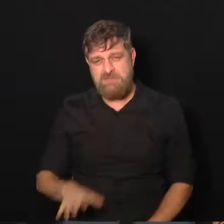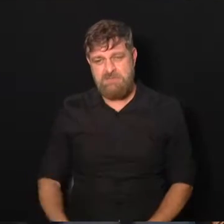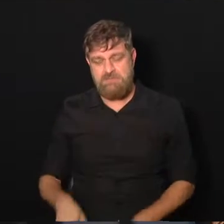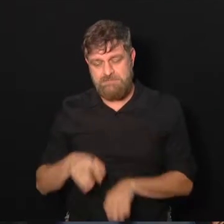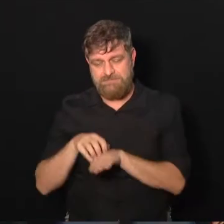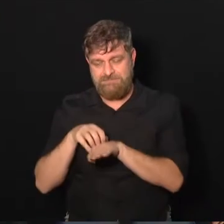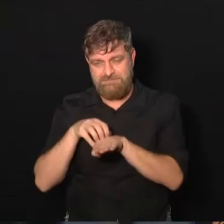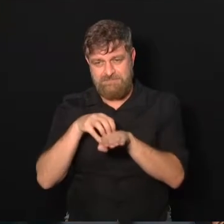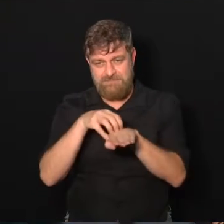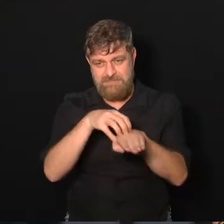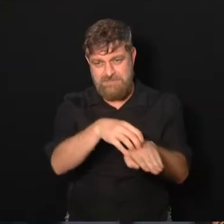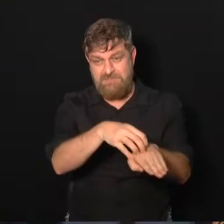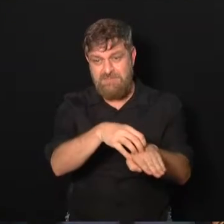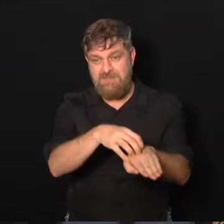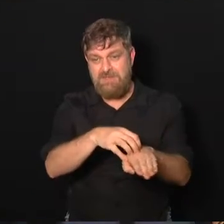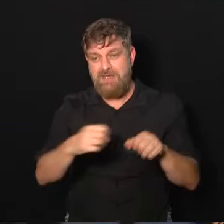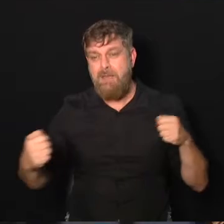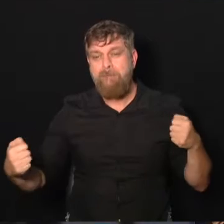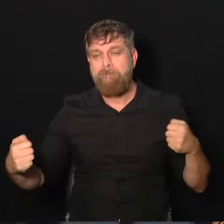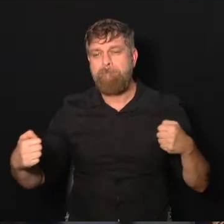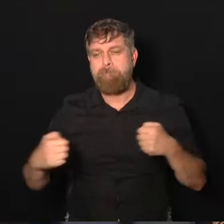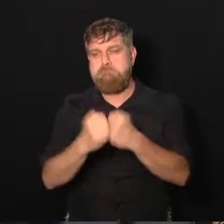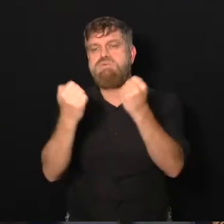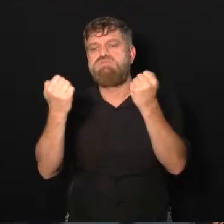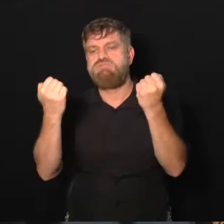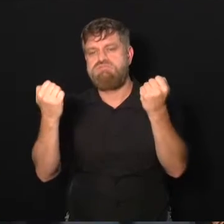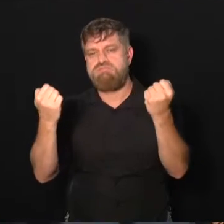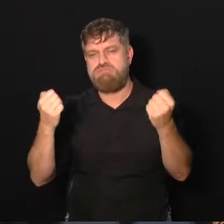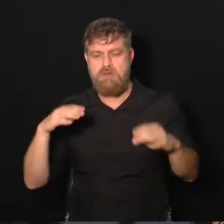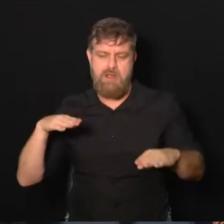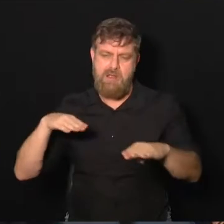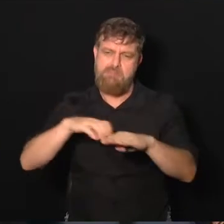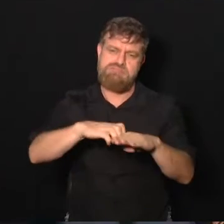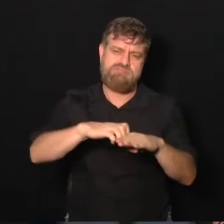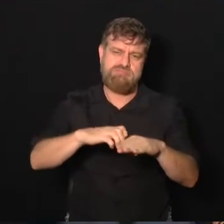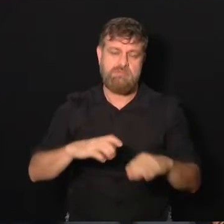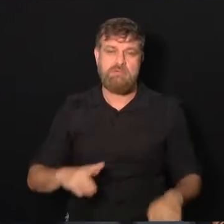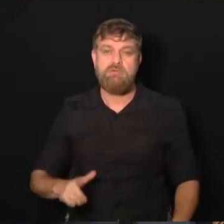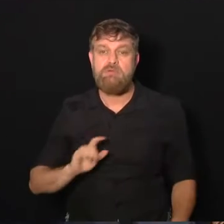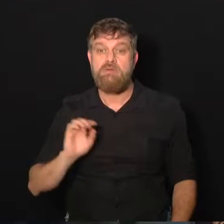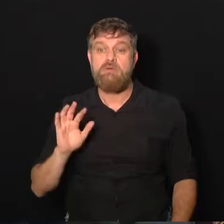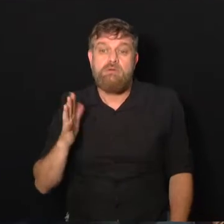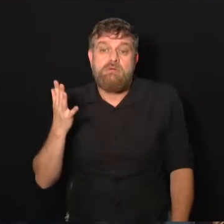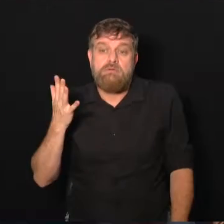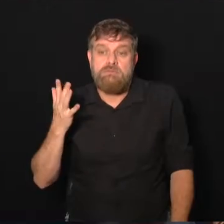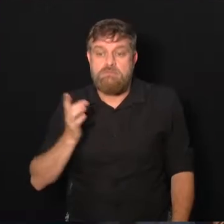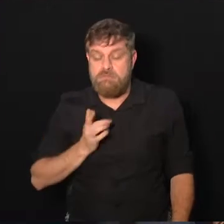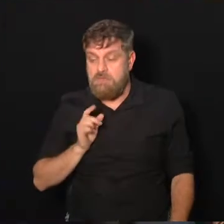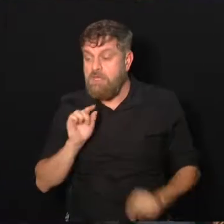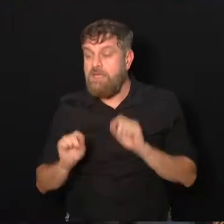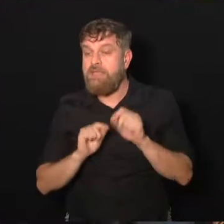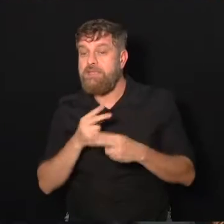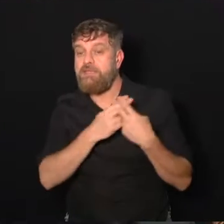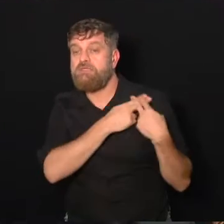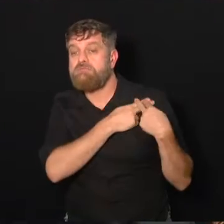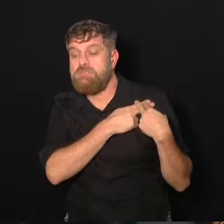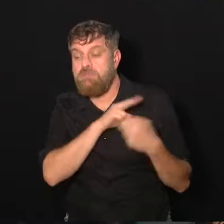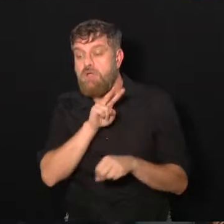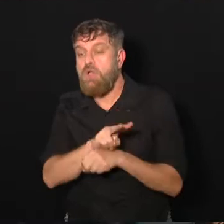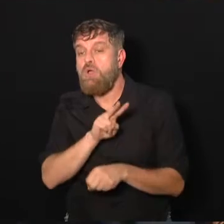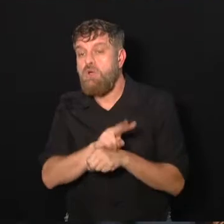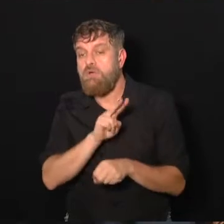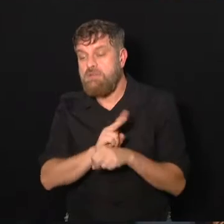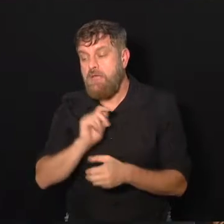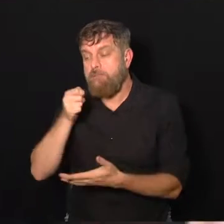transporte de animais que sofreram um acidente, ficou um vácuo, assim, sem saberem se a